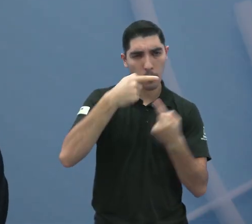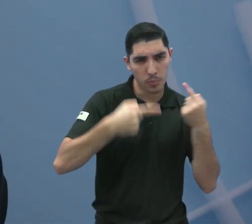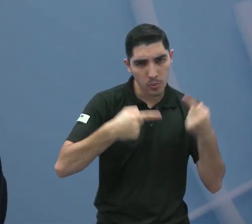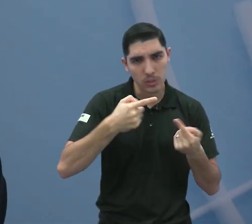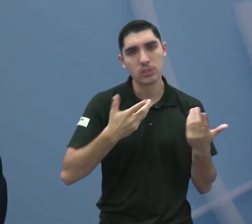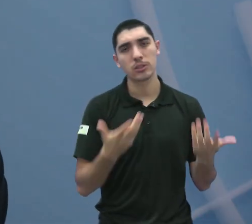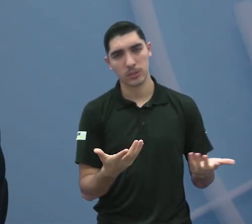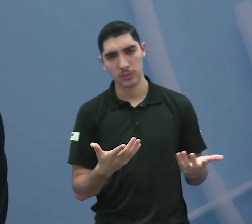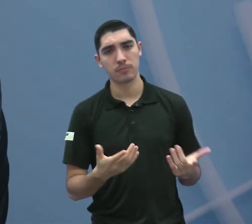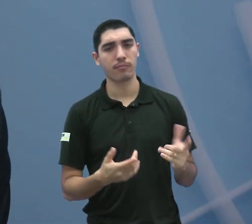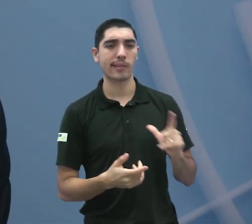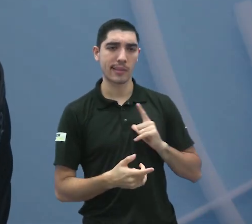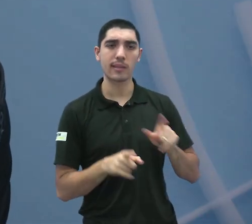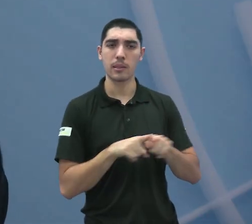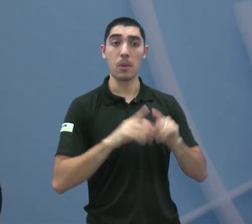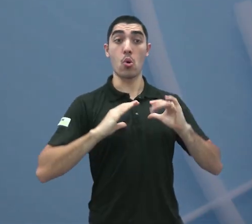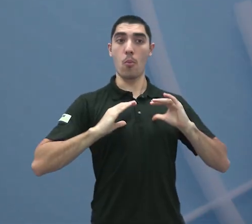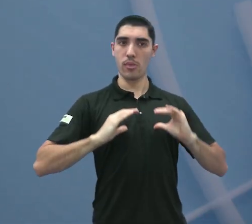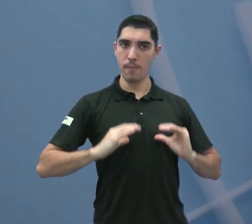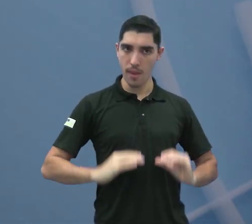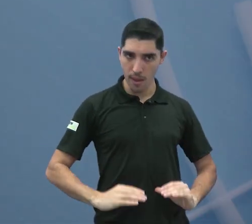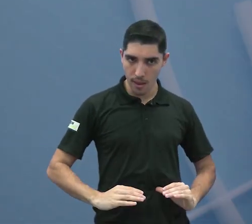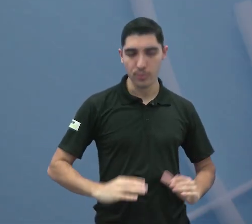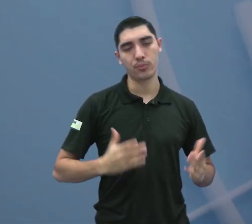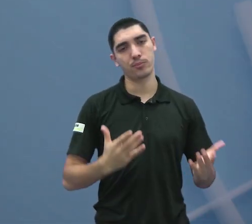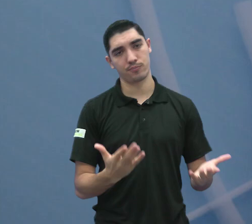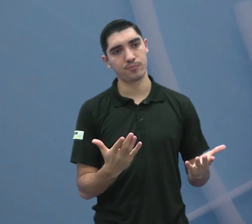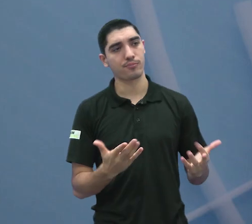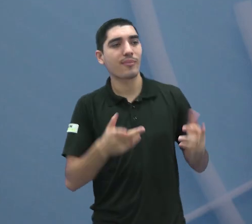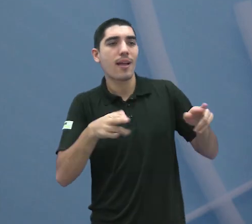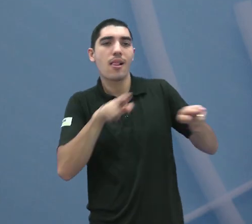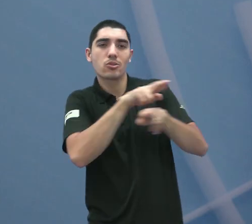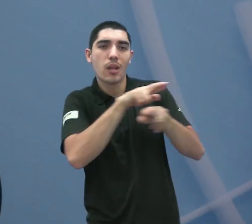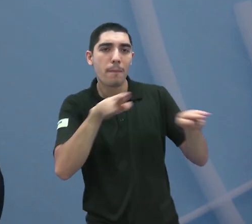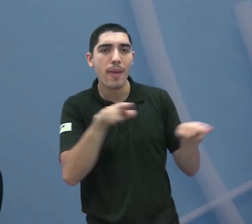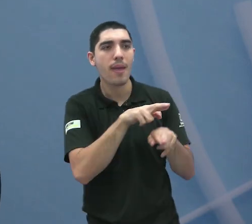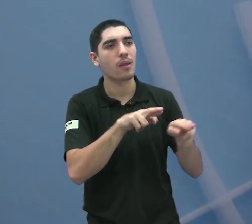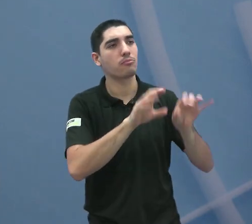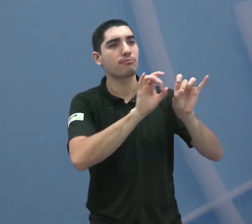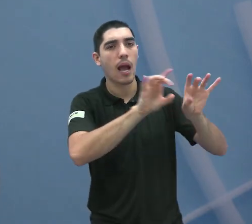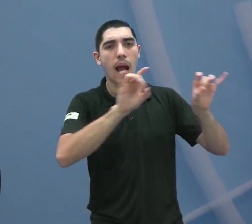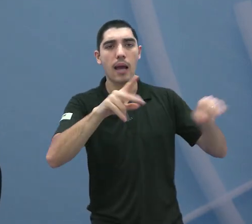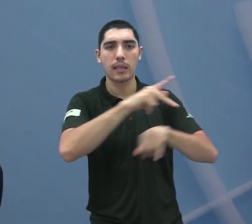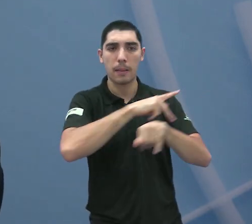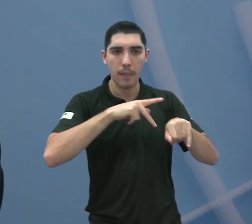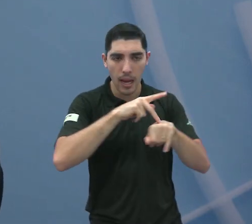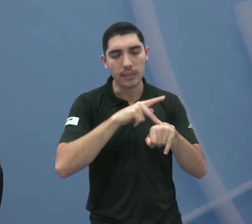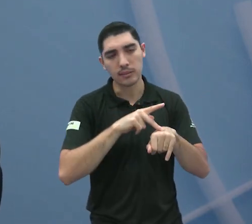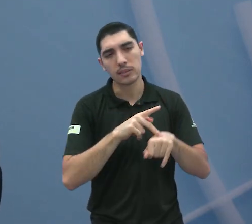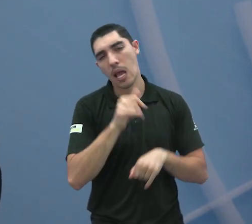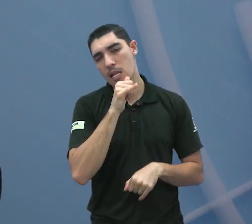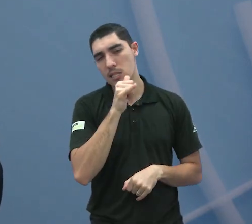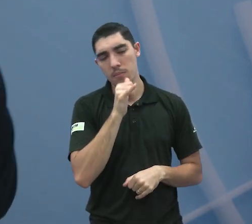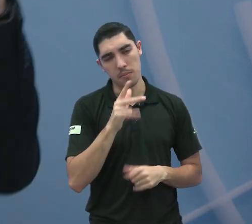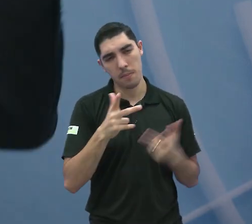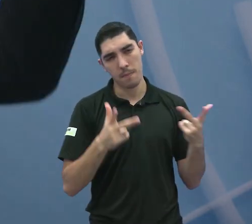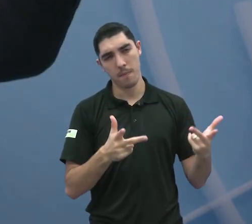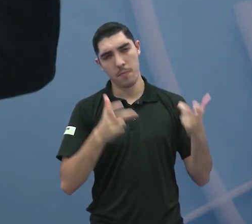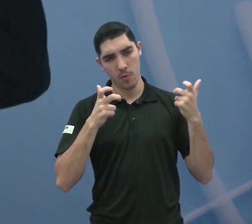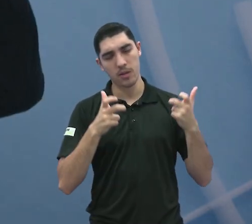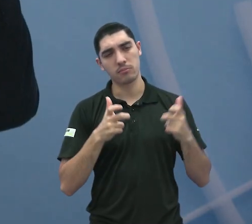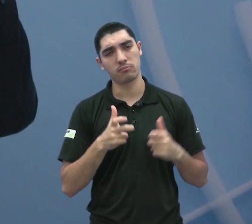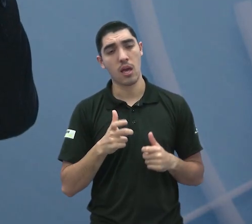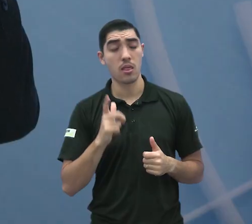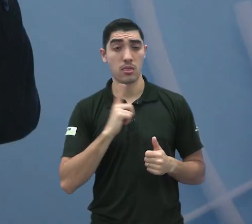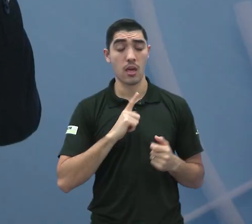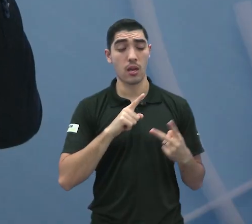envolve diplomacia e essa relação entre todos os países, a gente pode pensar em duas linhas diferentes o